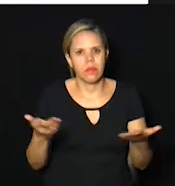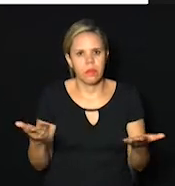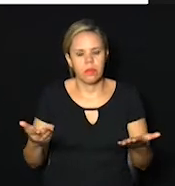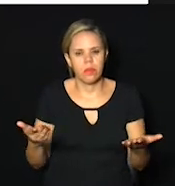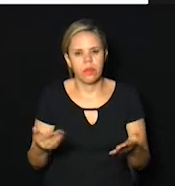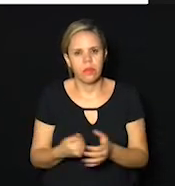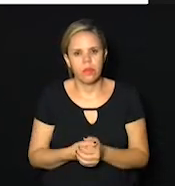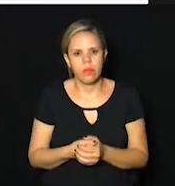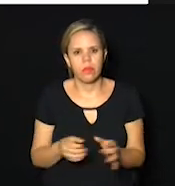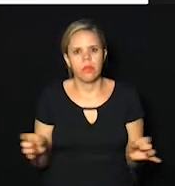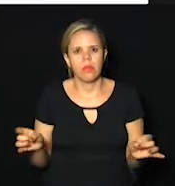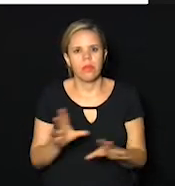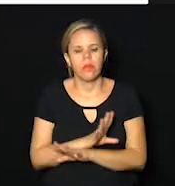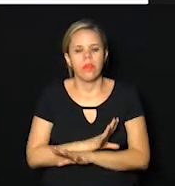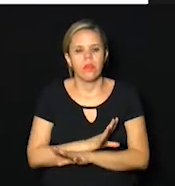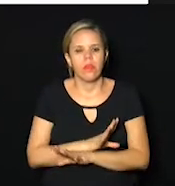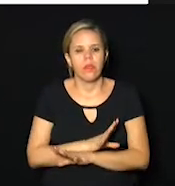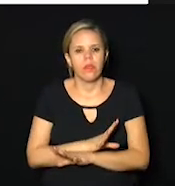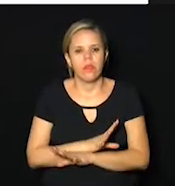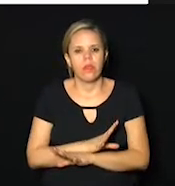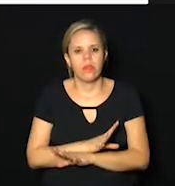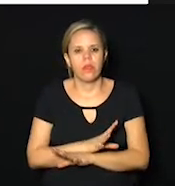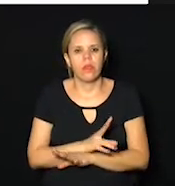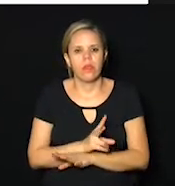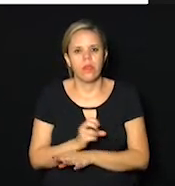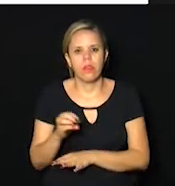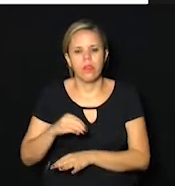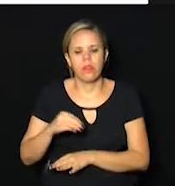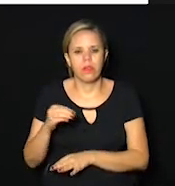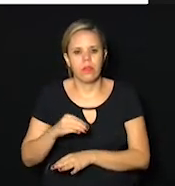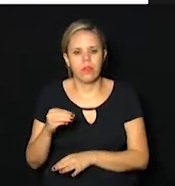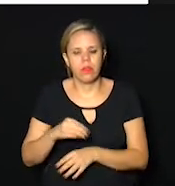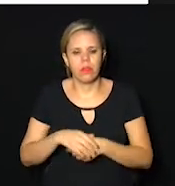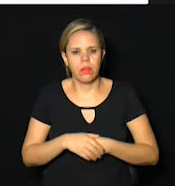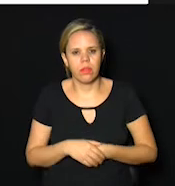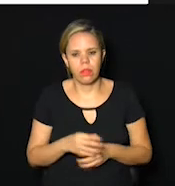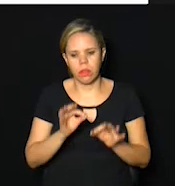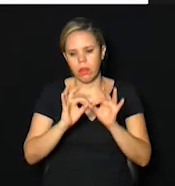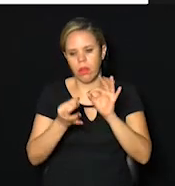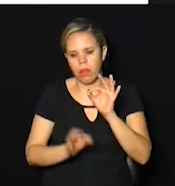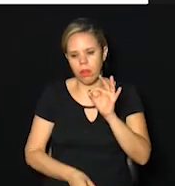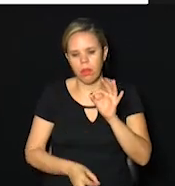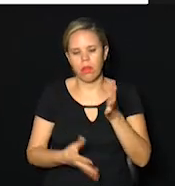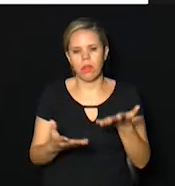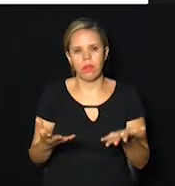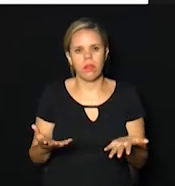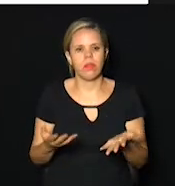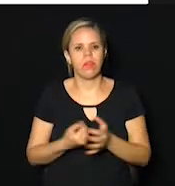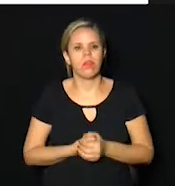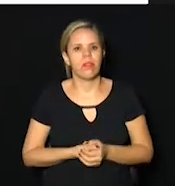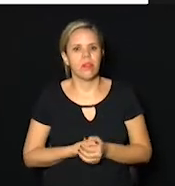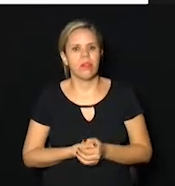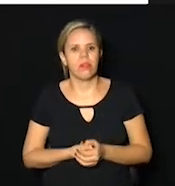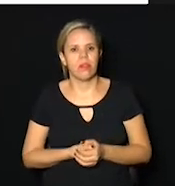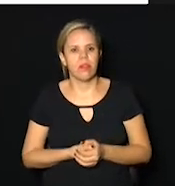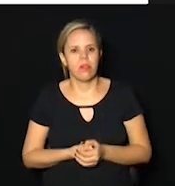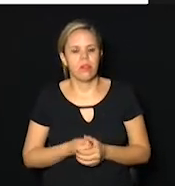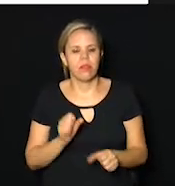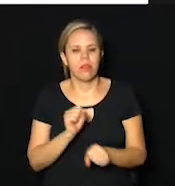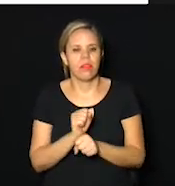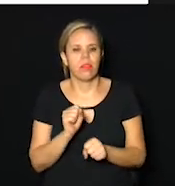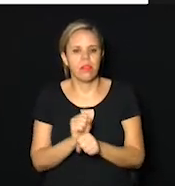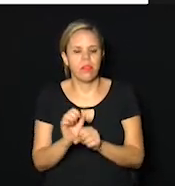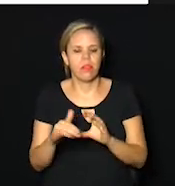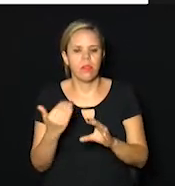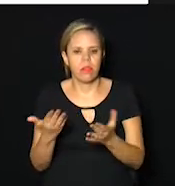ir terminando, já está faltando 20 e poucos minutos, né? Já falei demais, fico aqui aguardando mais interações